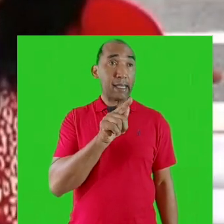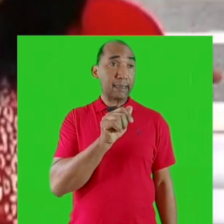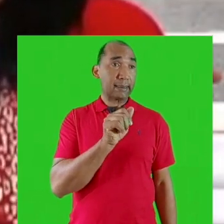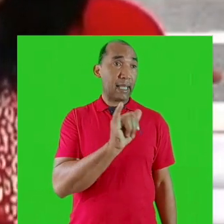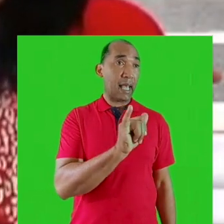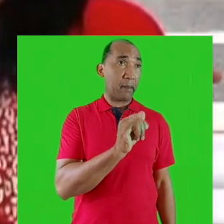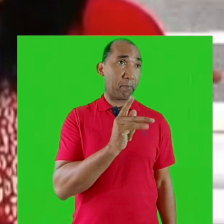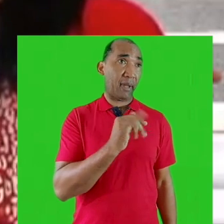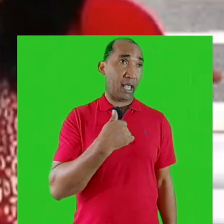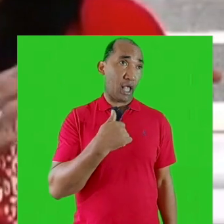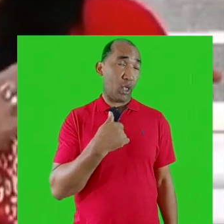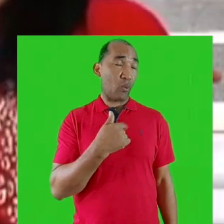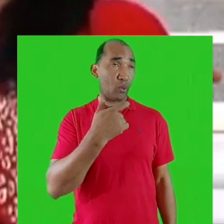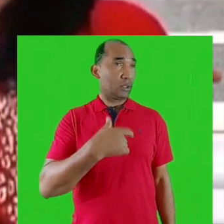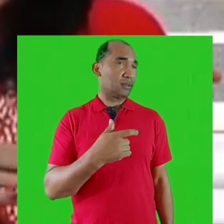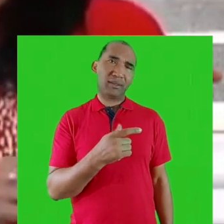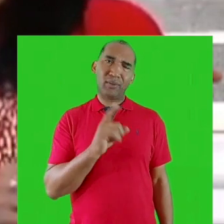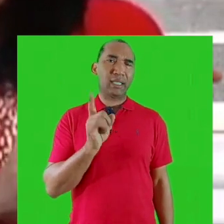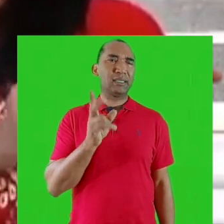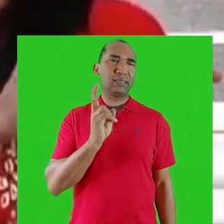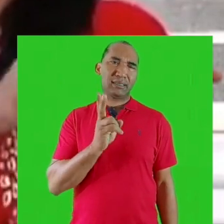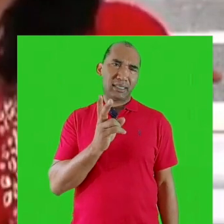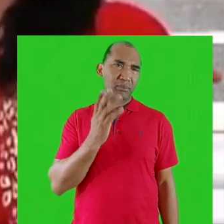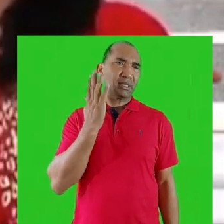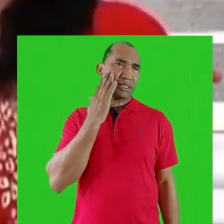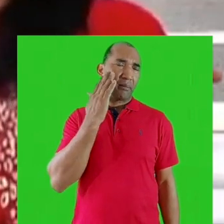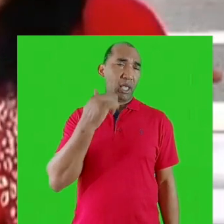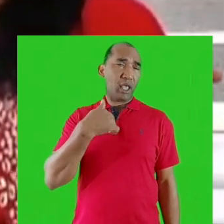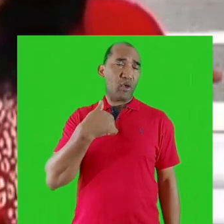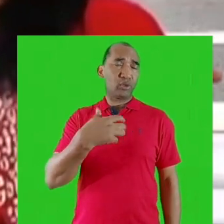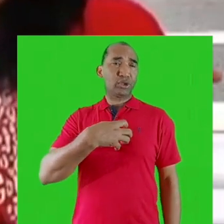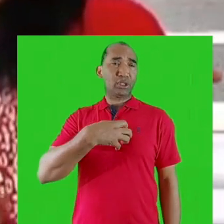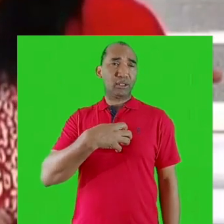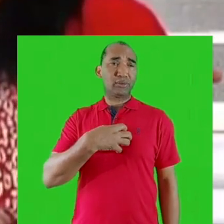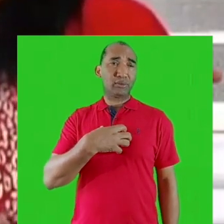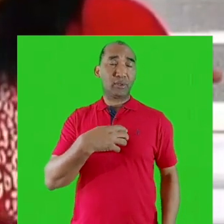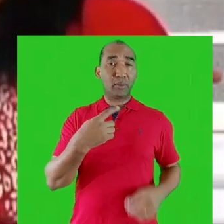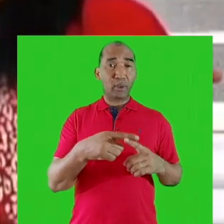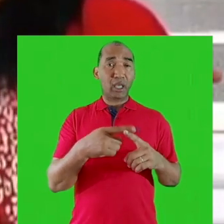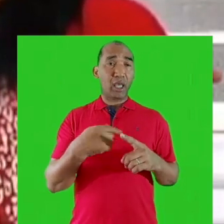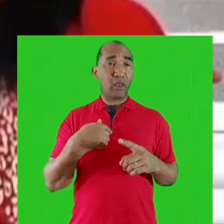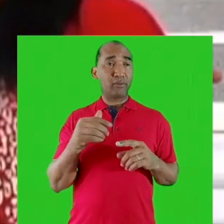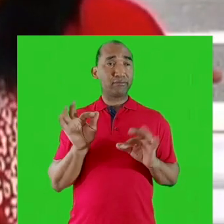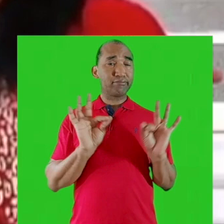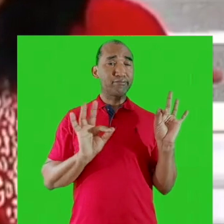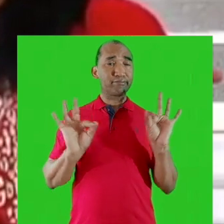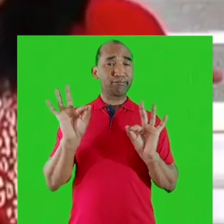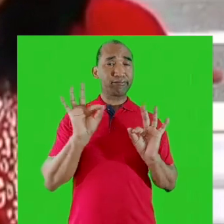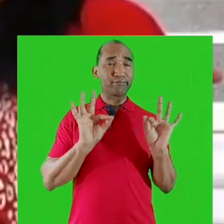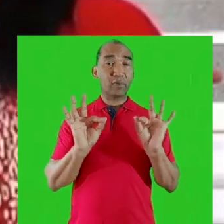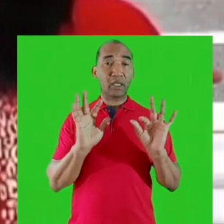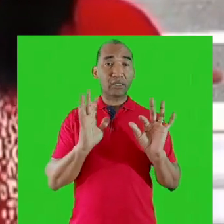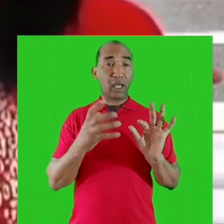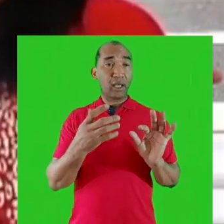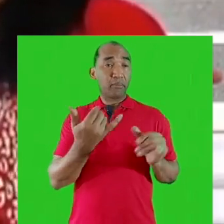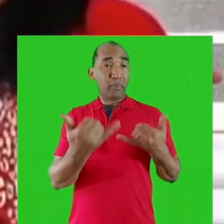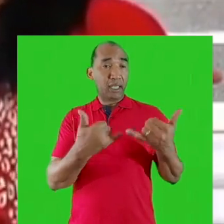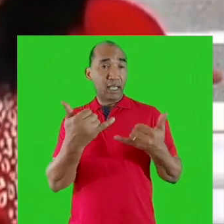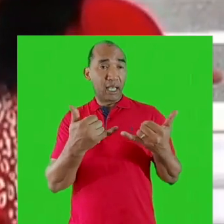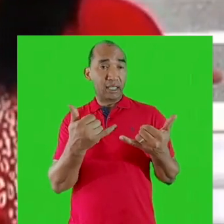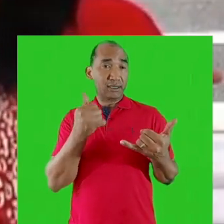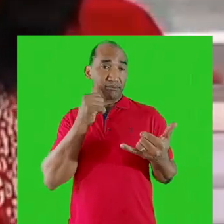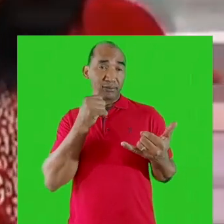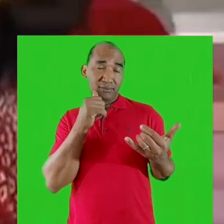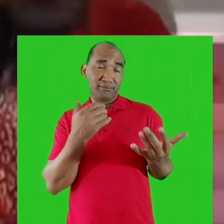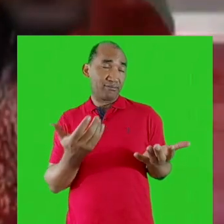dizer, pai, eu sou gay. Ele sempre soube que eu tinha essa linhagem de ser. Pelo jeito afeminado, de brincar com brincadeiras de menina